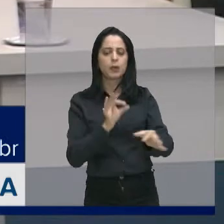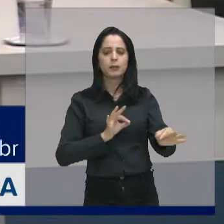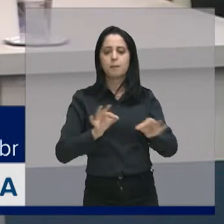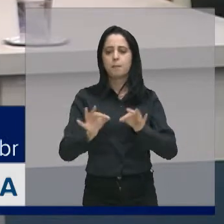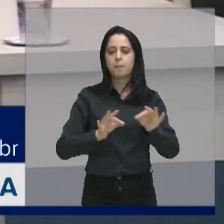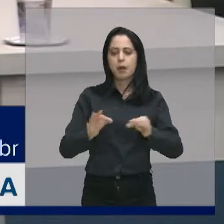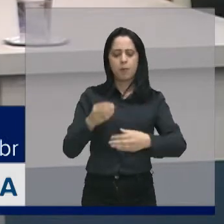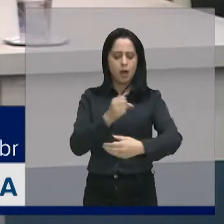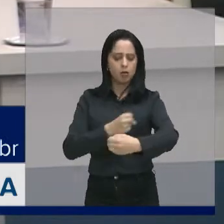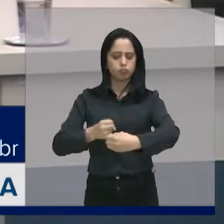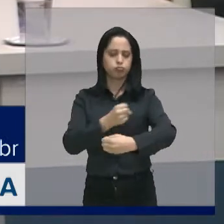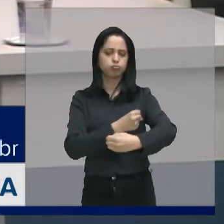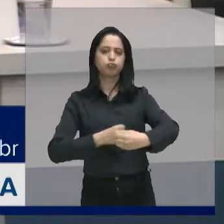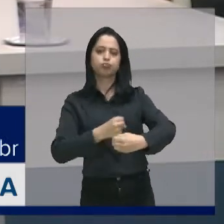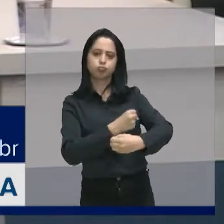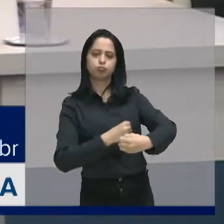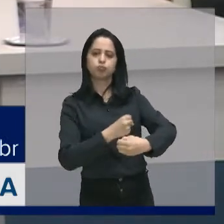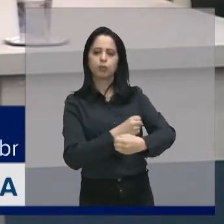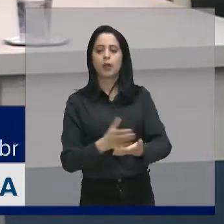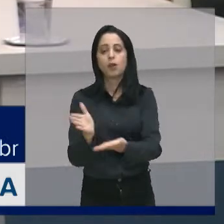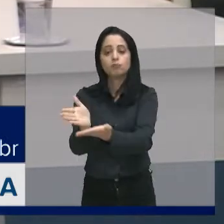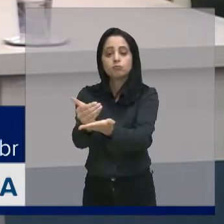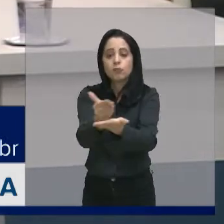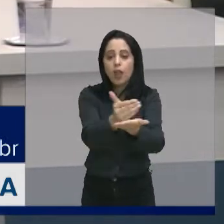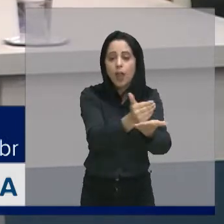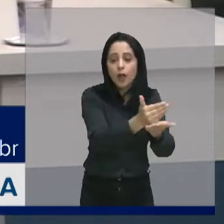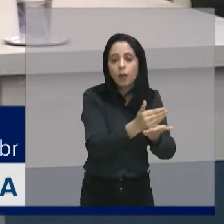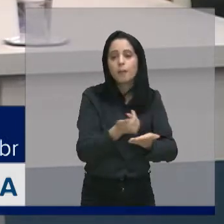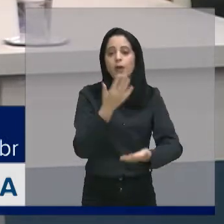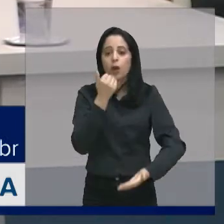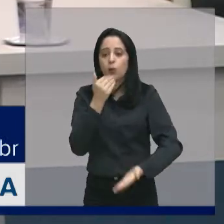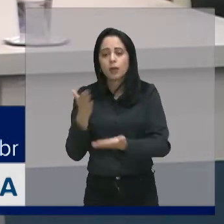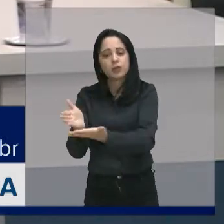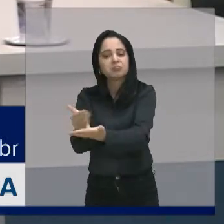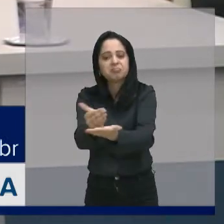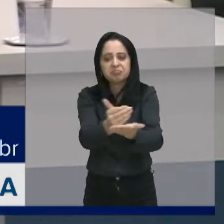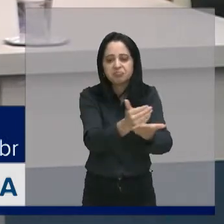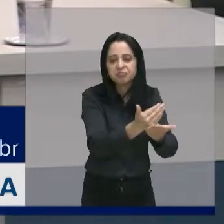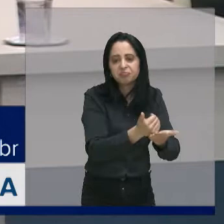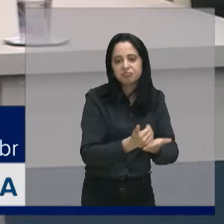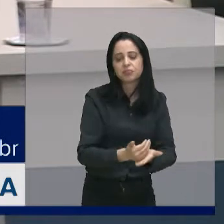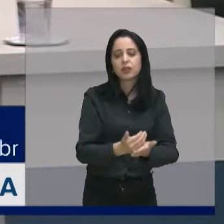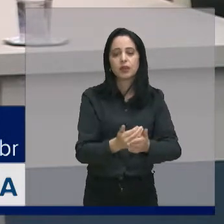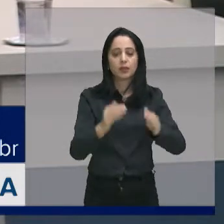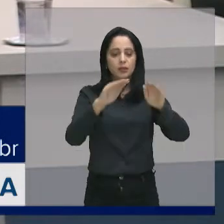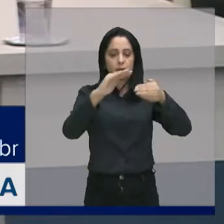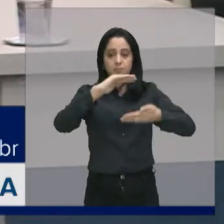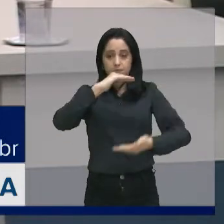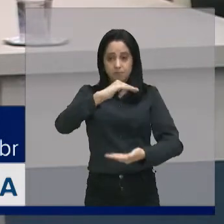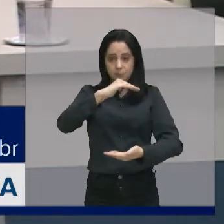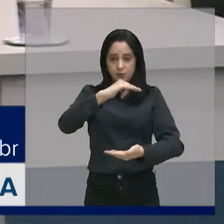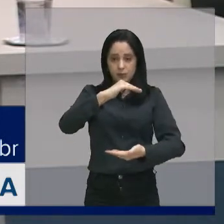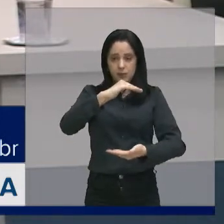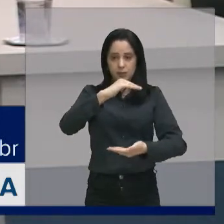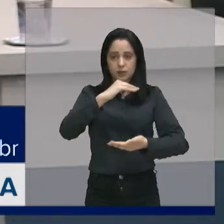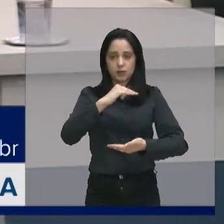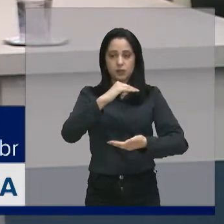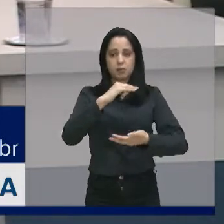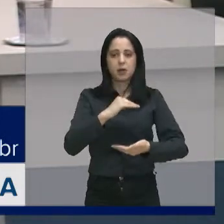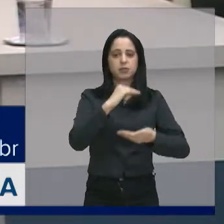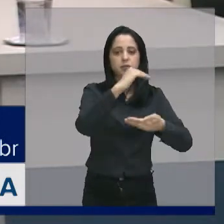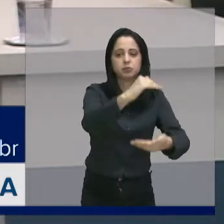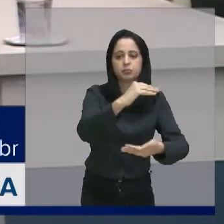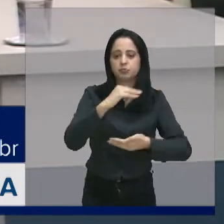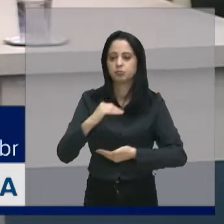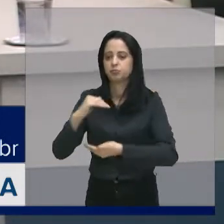o recebimento das doações, as compras necessárias para completar a cesta básica, a montagem e o controle